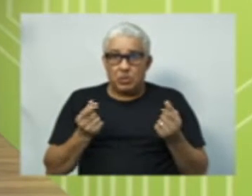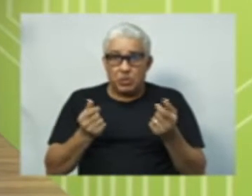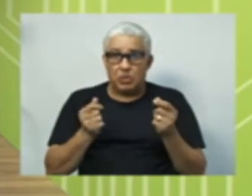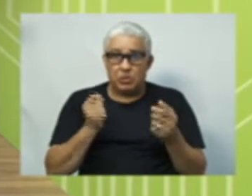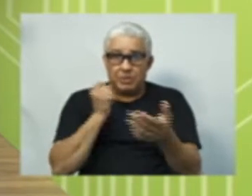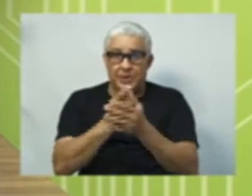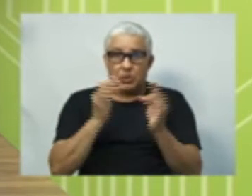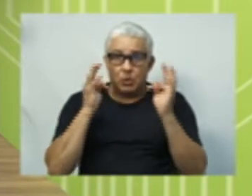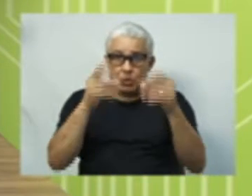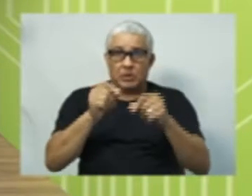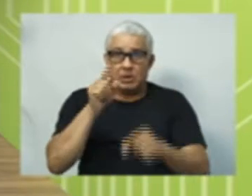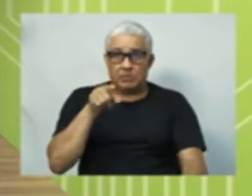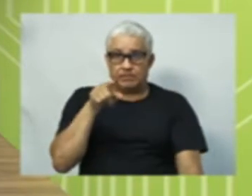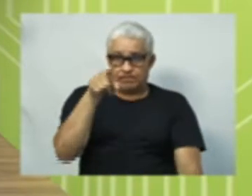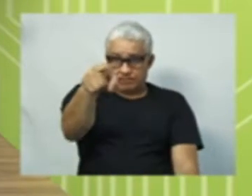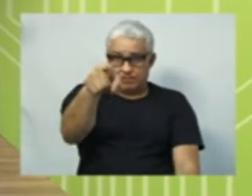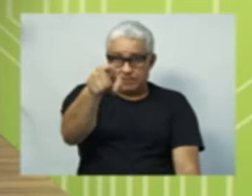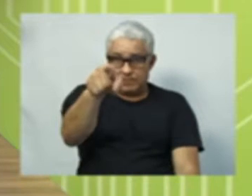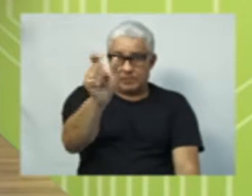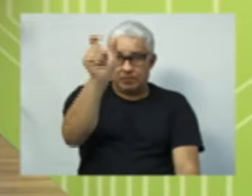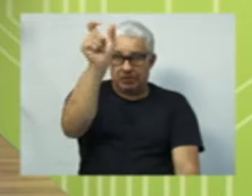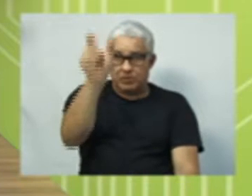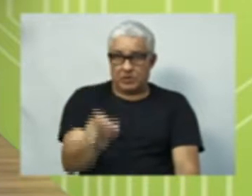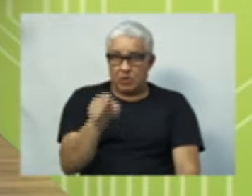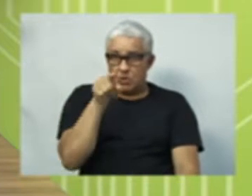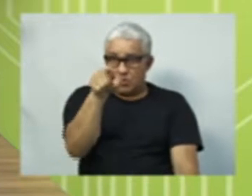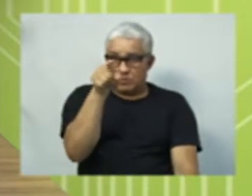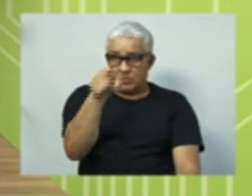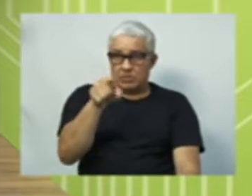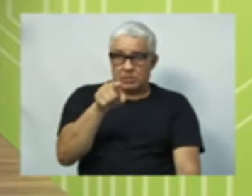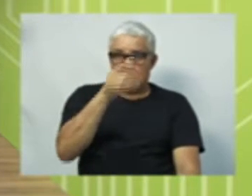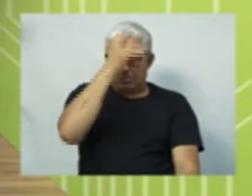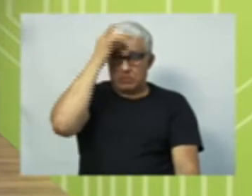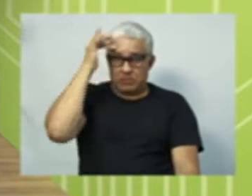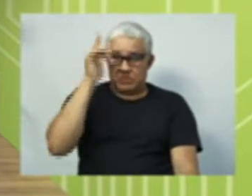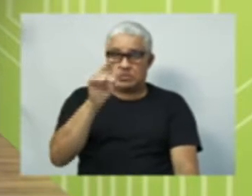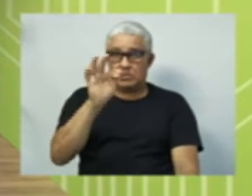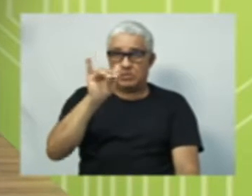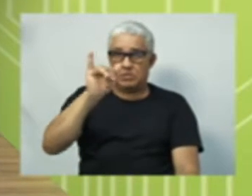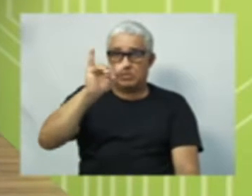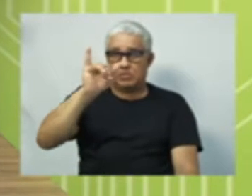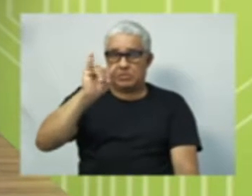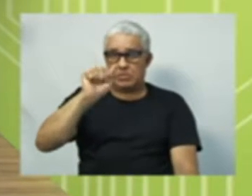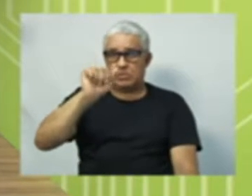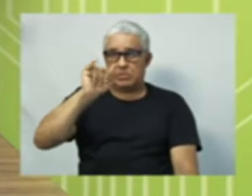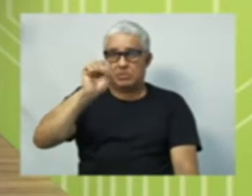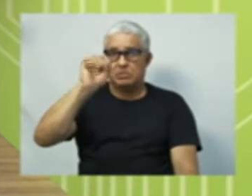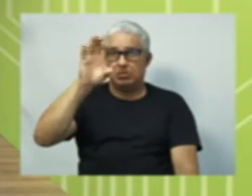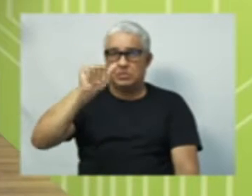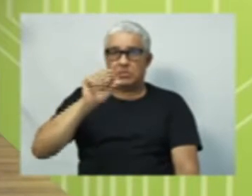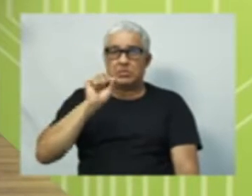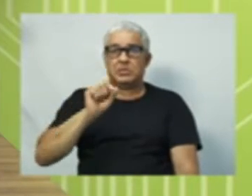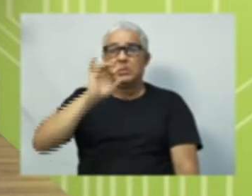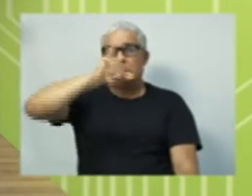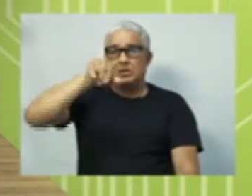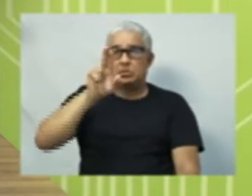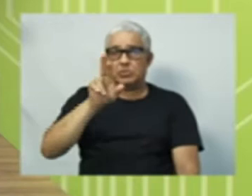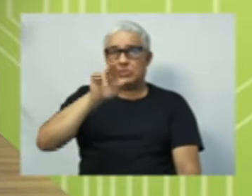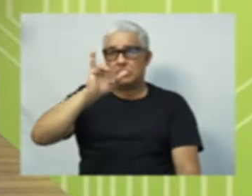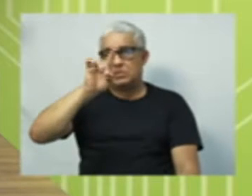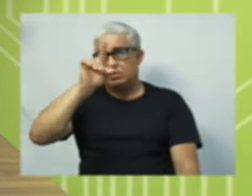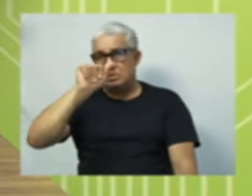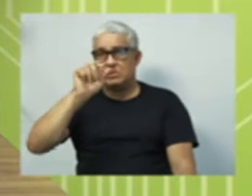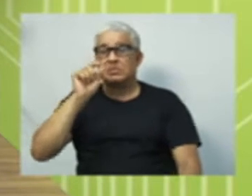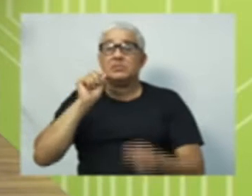pessoa física. Então, o que a pessoa jurídica faz? Ela repassa o valor dos impostos para o